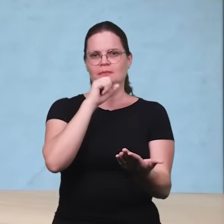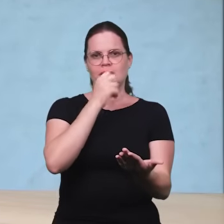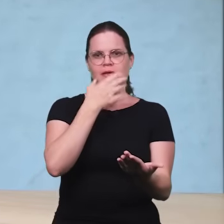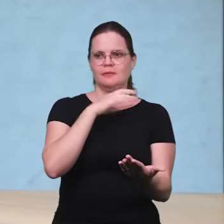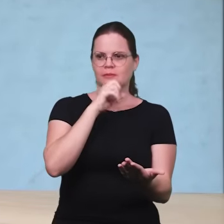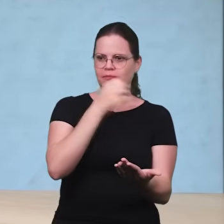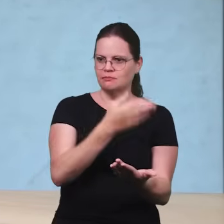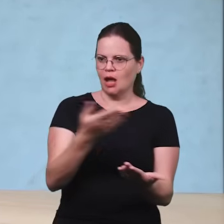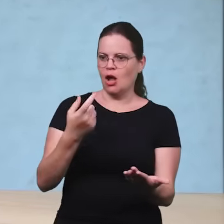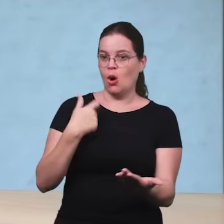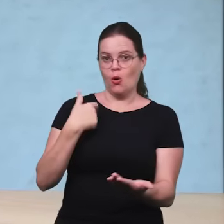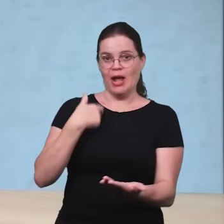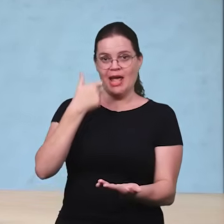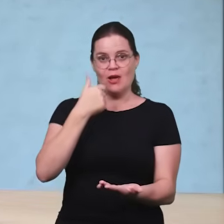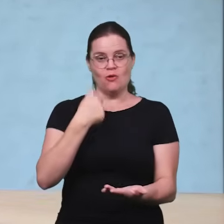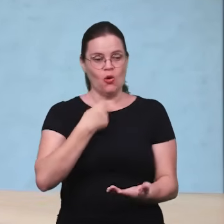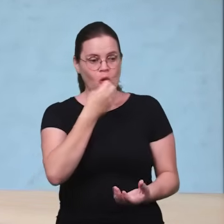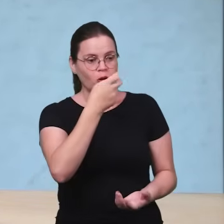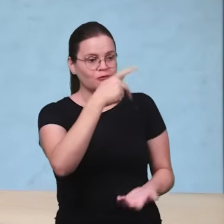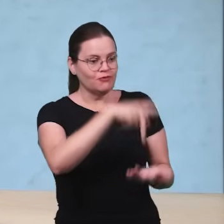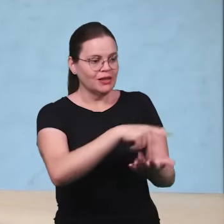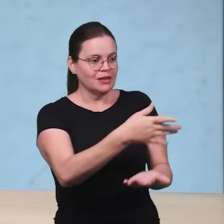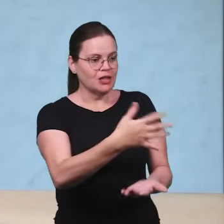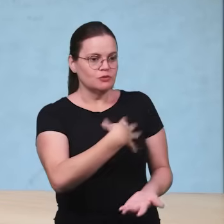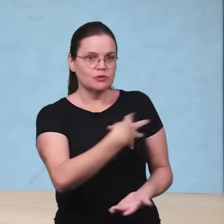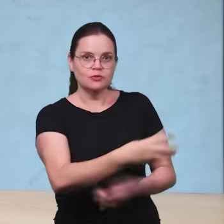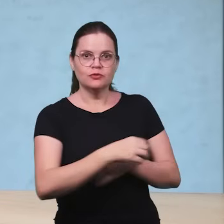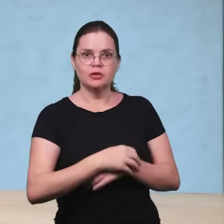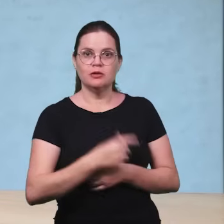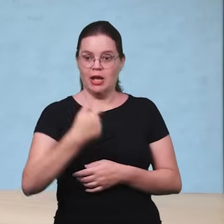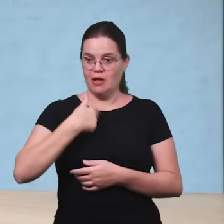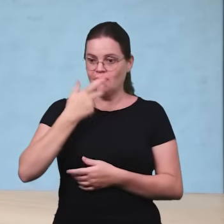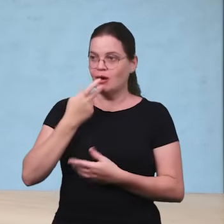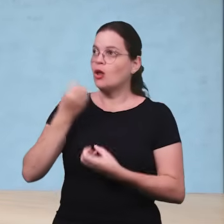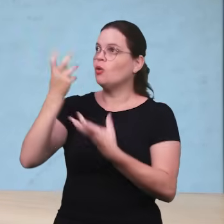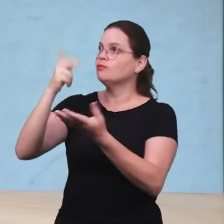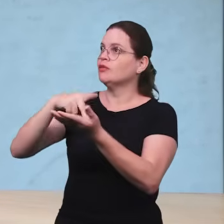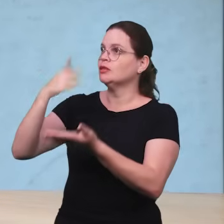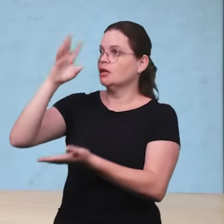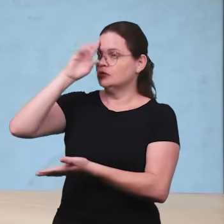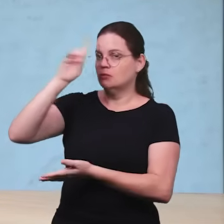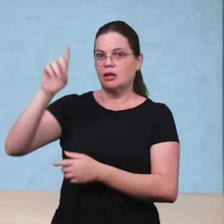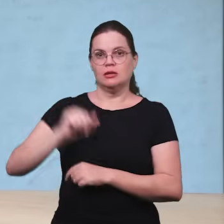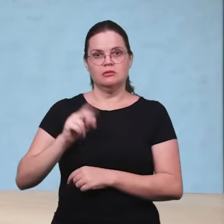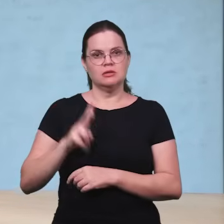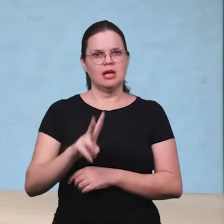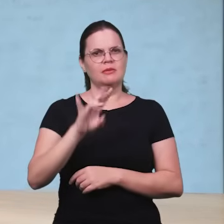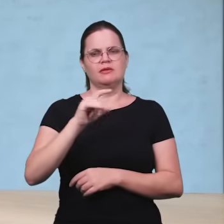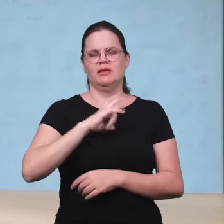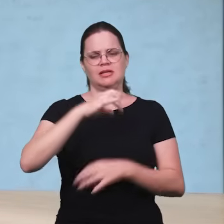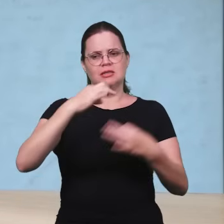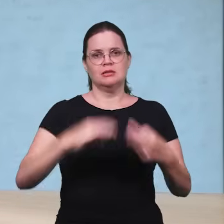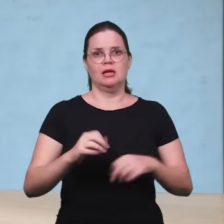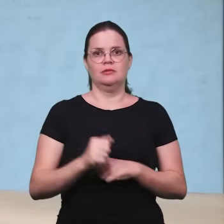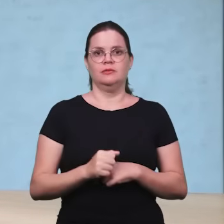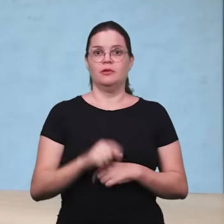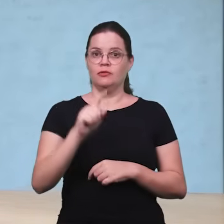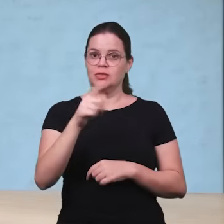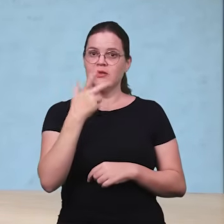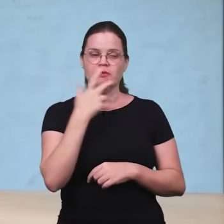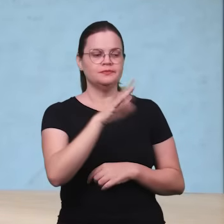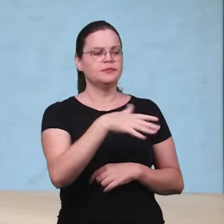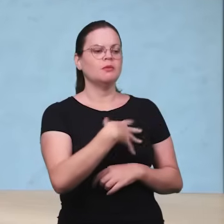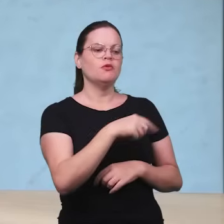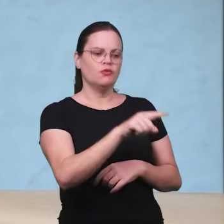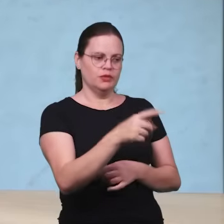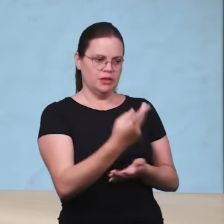filhos, nunca haverá uma brecha de investida. Então, às vezes, falar assim, filho, mesmo que você errou,